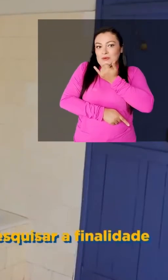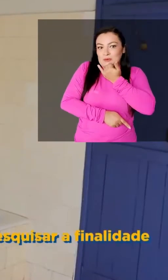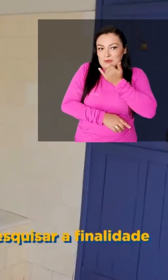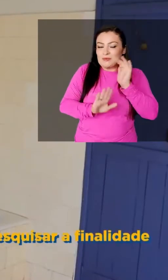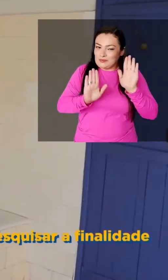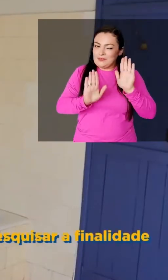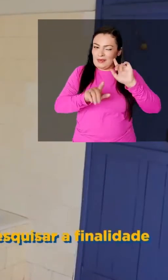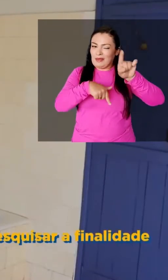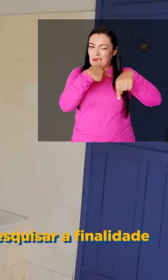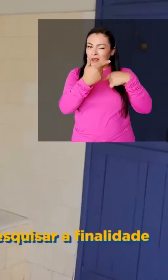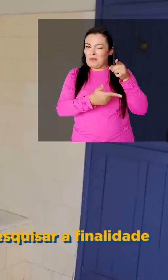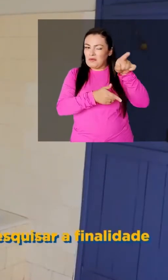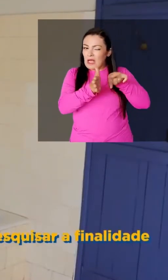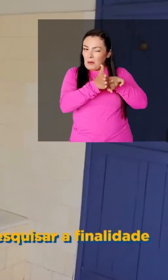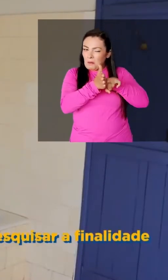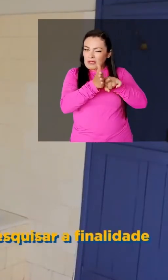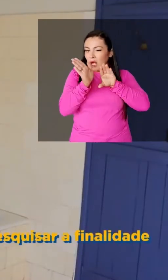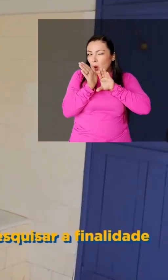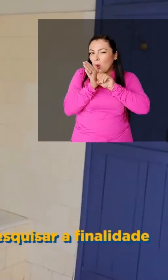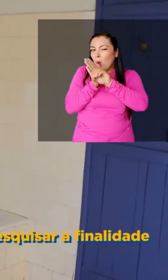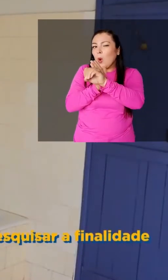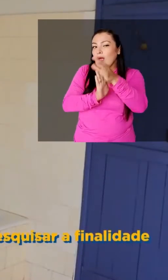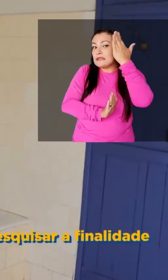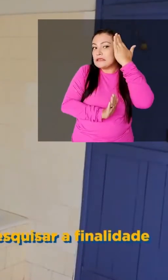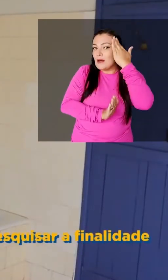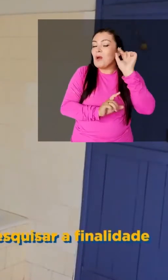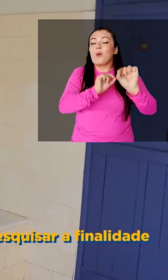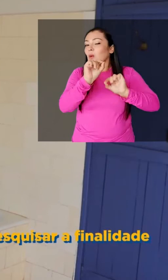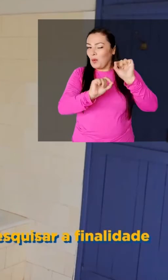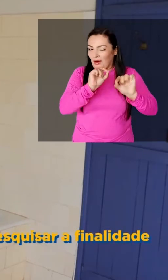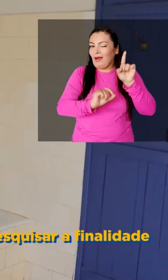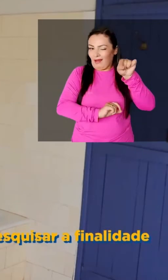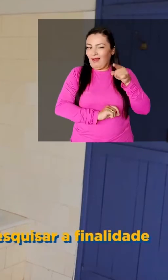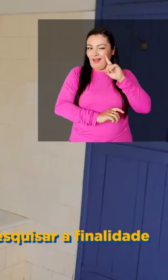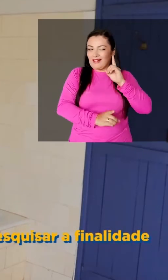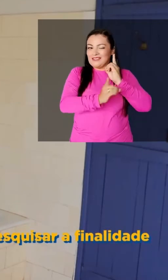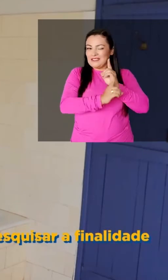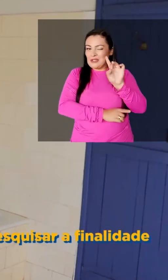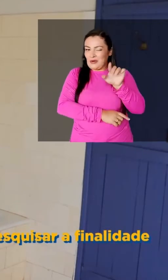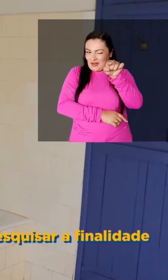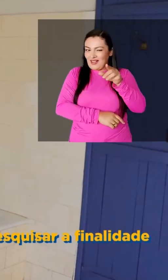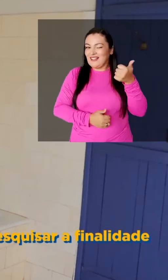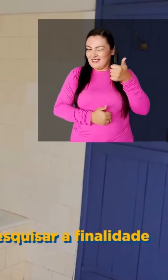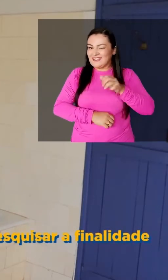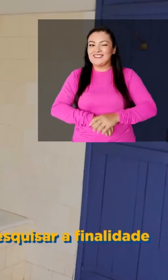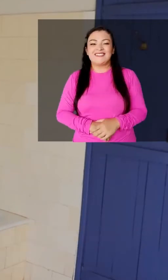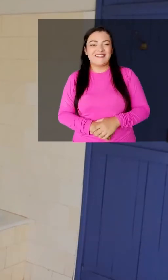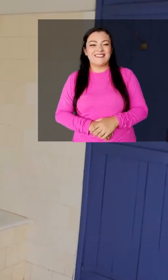Bom, eu acho que o bidê é melhor você dar um Google e pesquisar a finalidade dele, descobrir